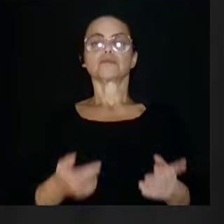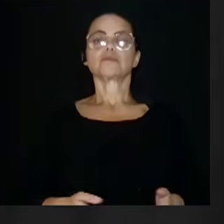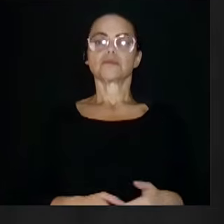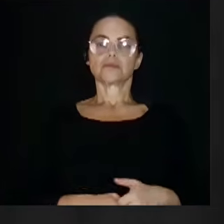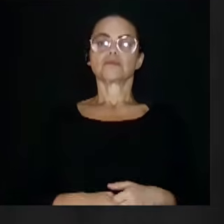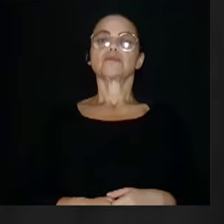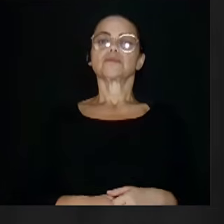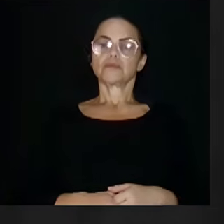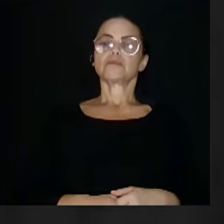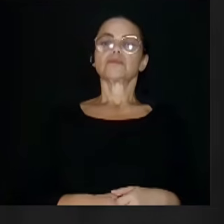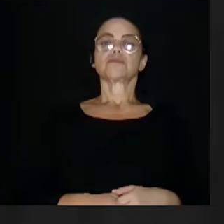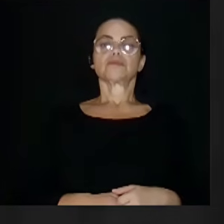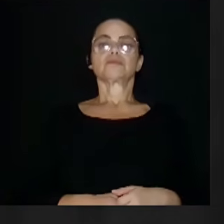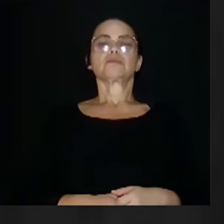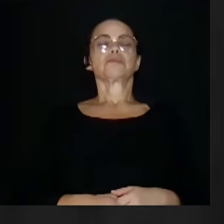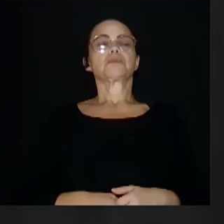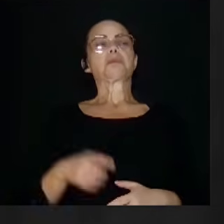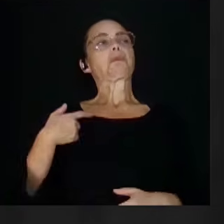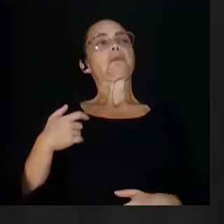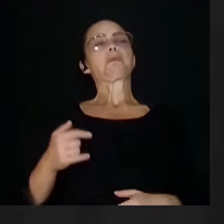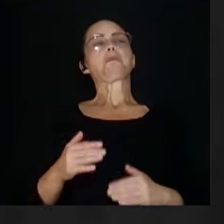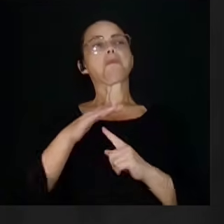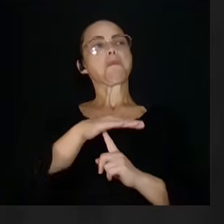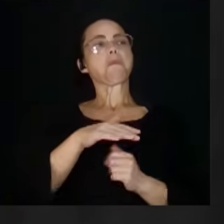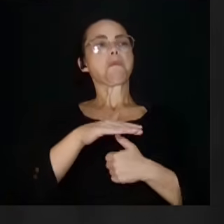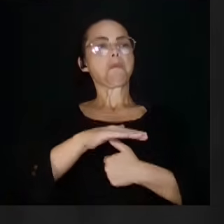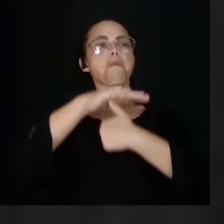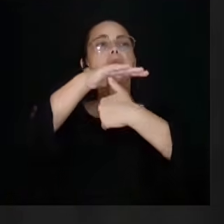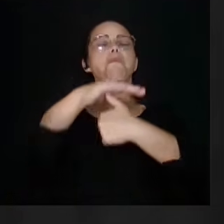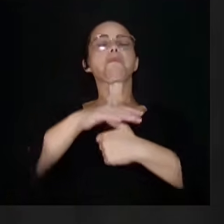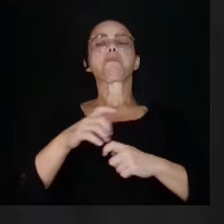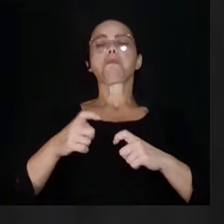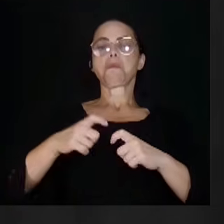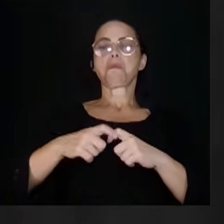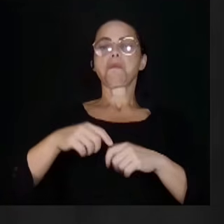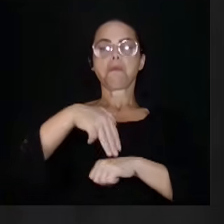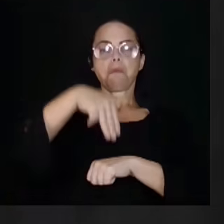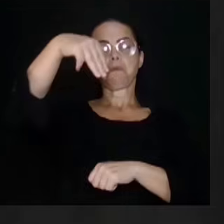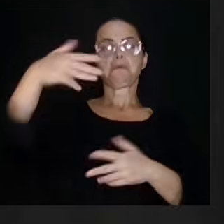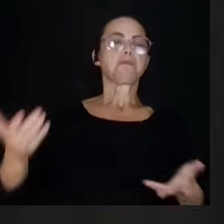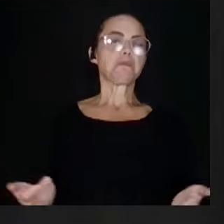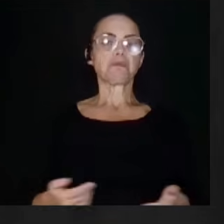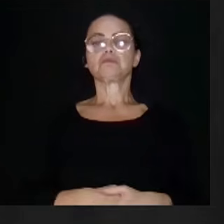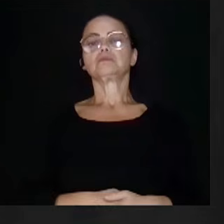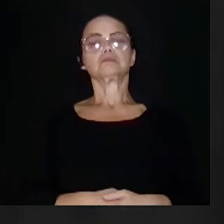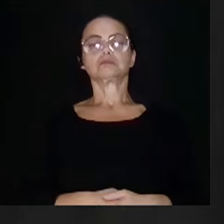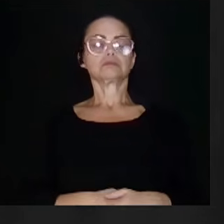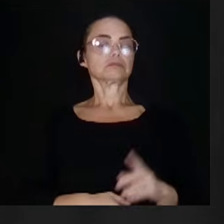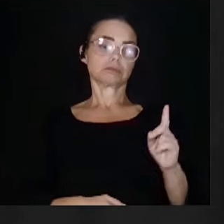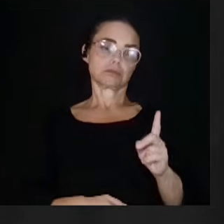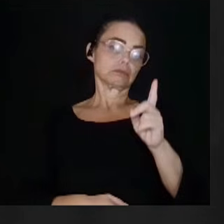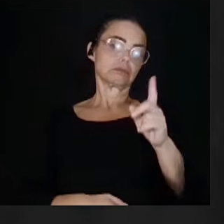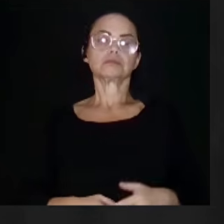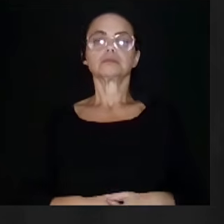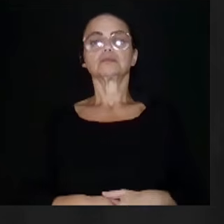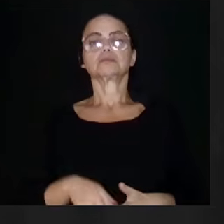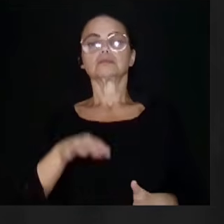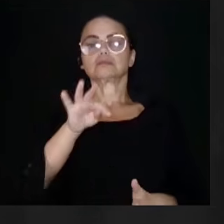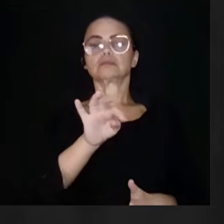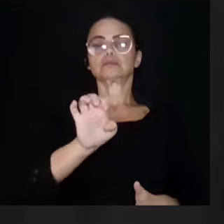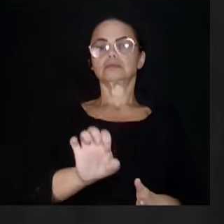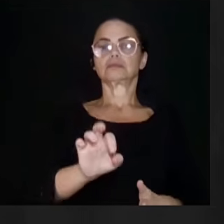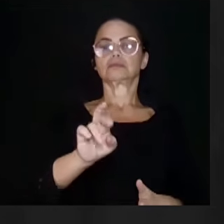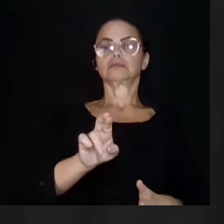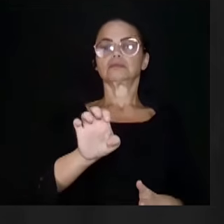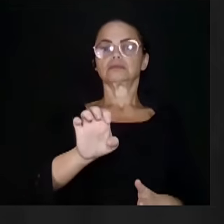de doutores, né? De mestrandos. Eu me apresento, sou Tereza auxiliar de enfermagem.